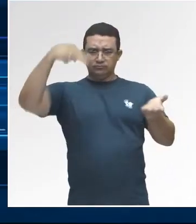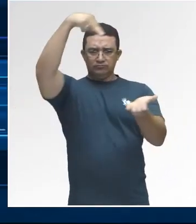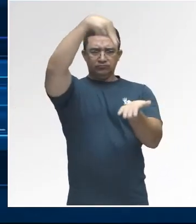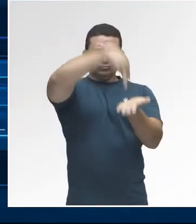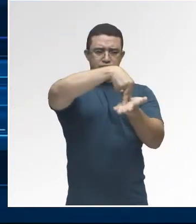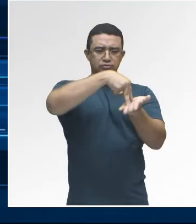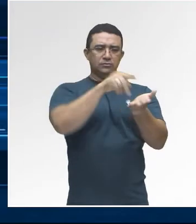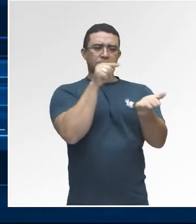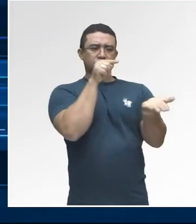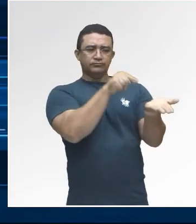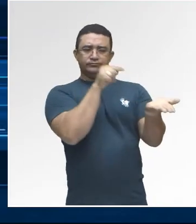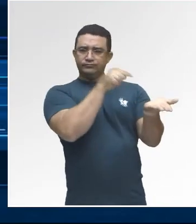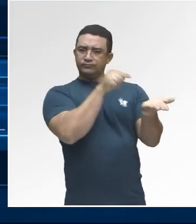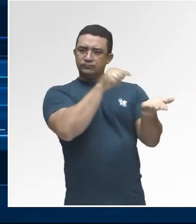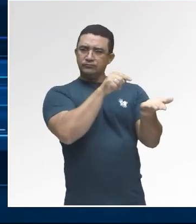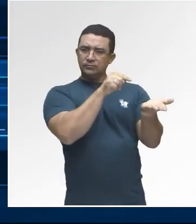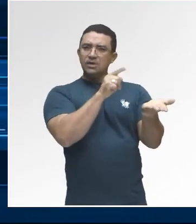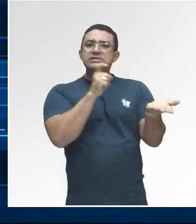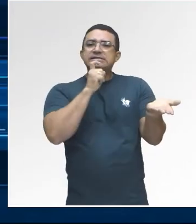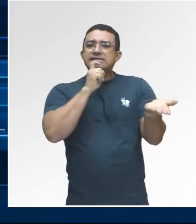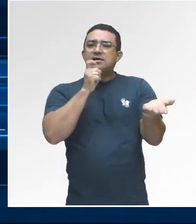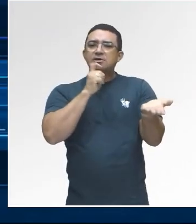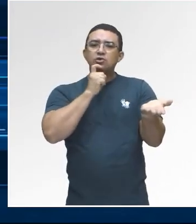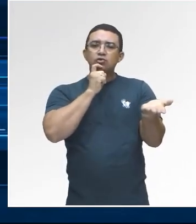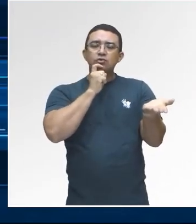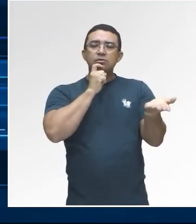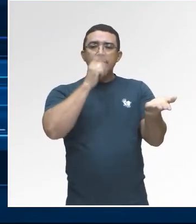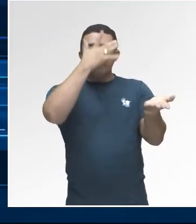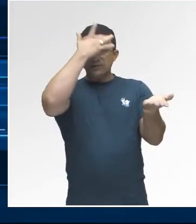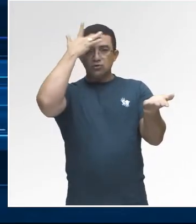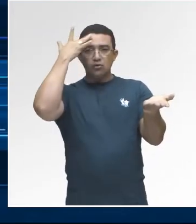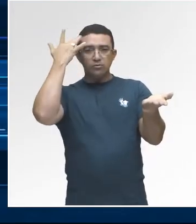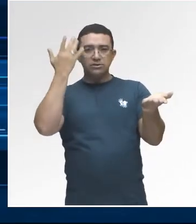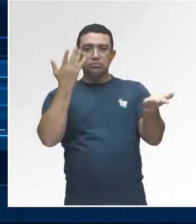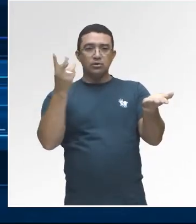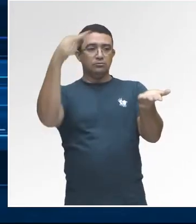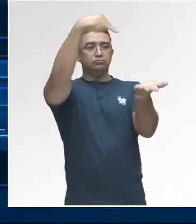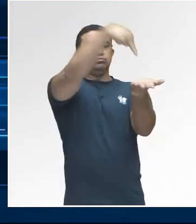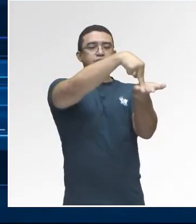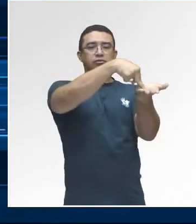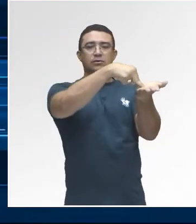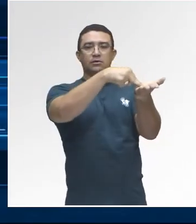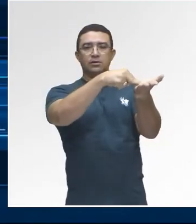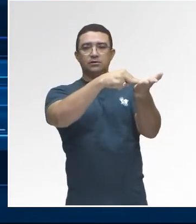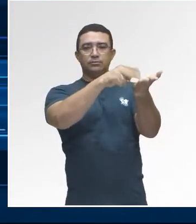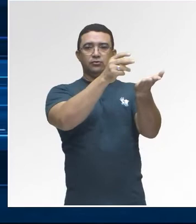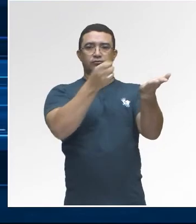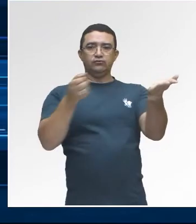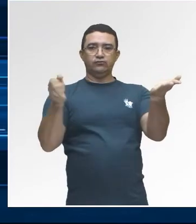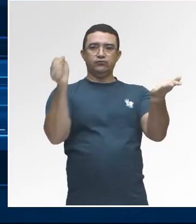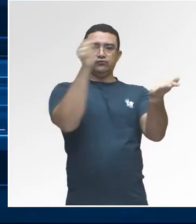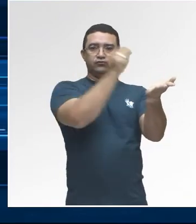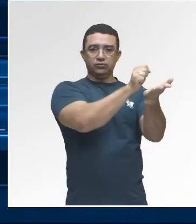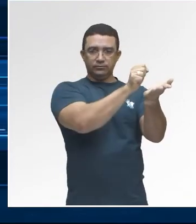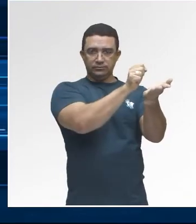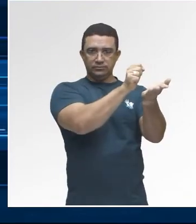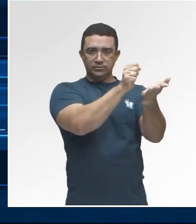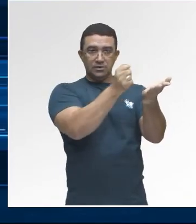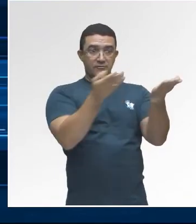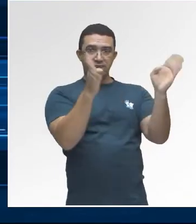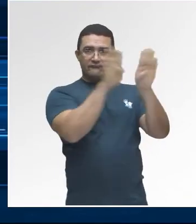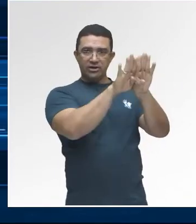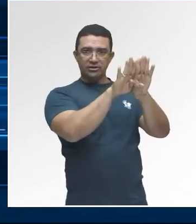de preserving, de preservação de quê? De um dead body. Body é corpo,